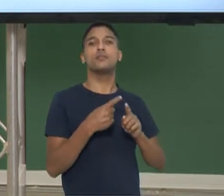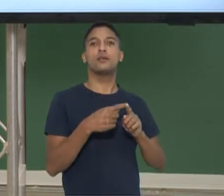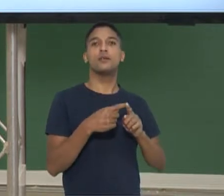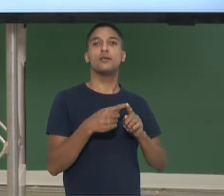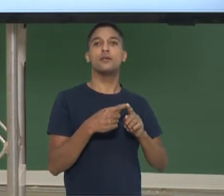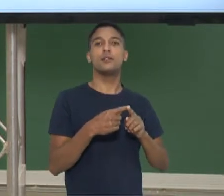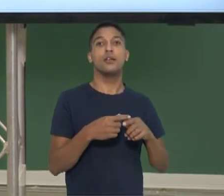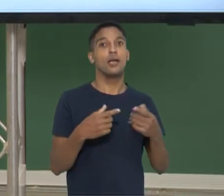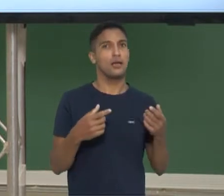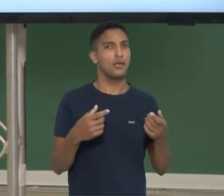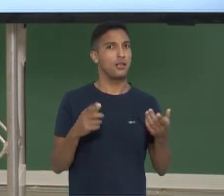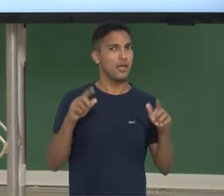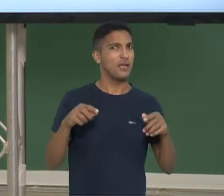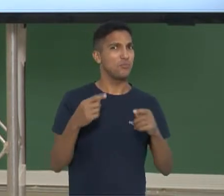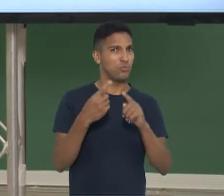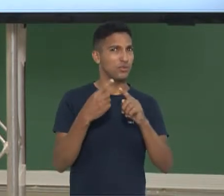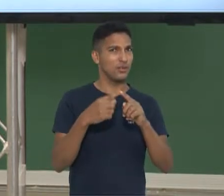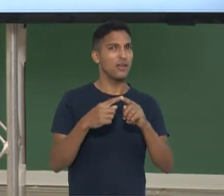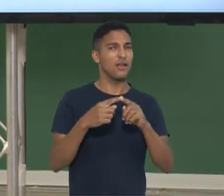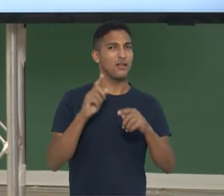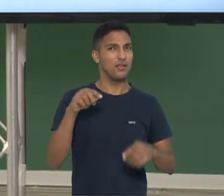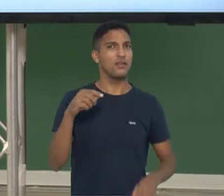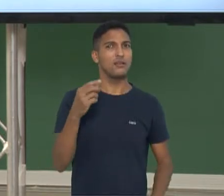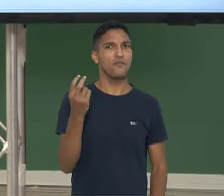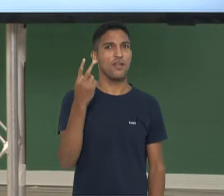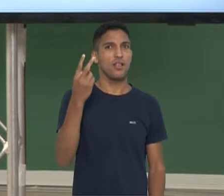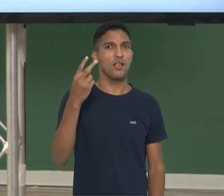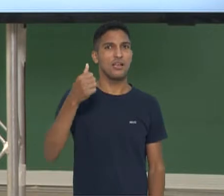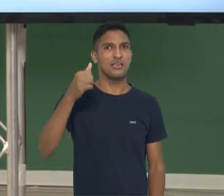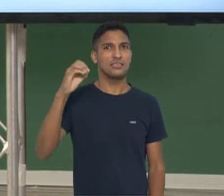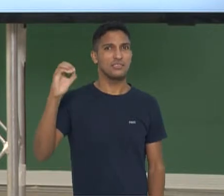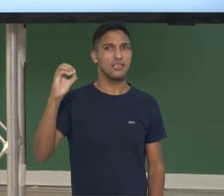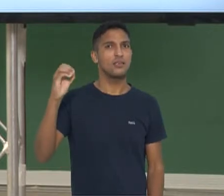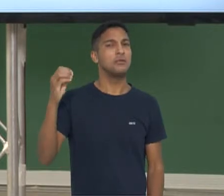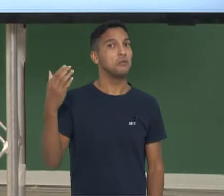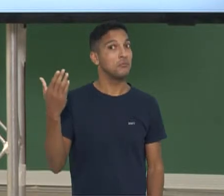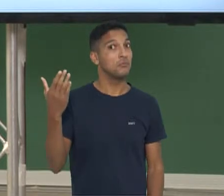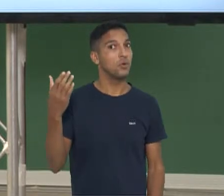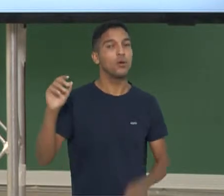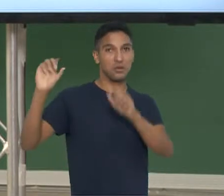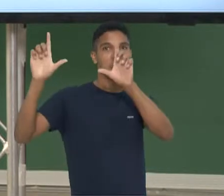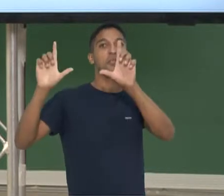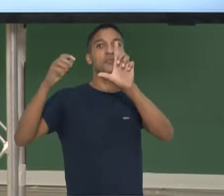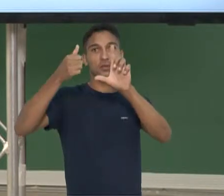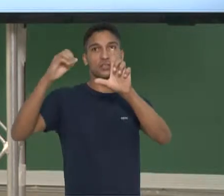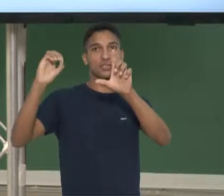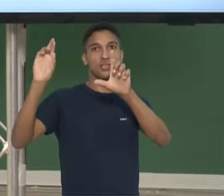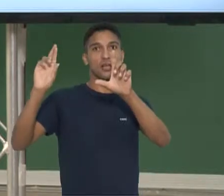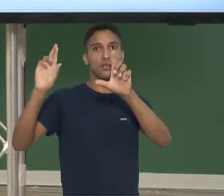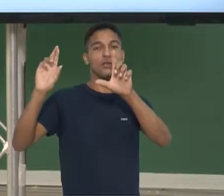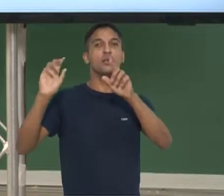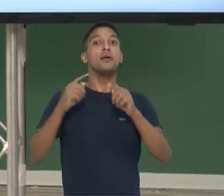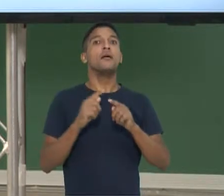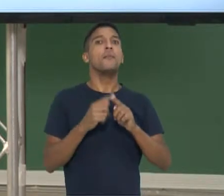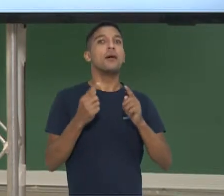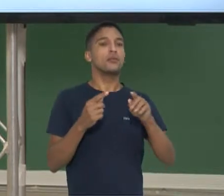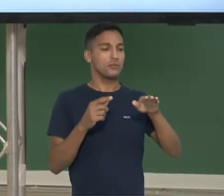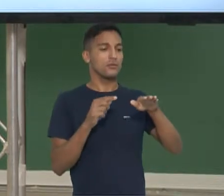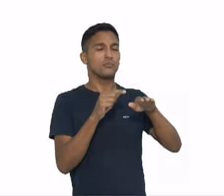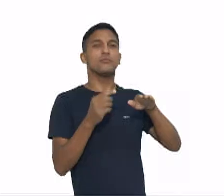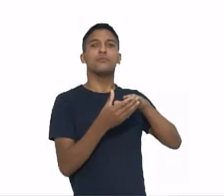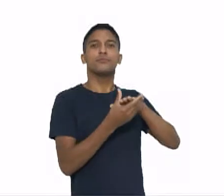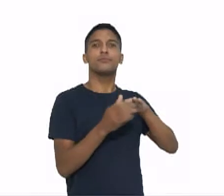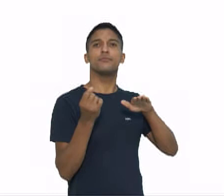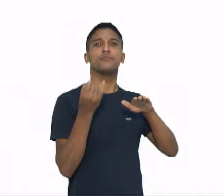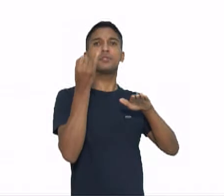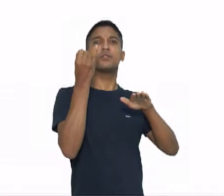custam 100 pesos? Ele até fala no texto que sim, custam isso. Mas será que esse é o valor que ele dá para os sapatos? Não